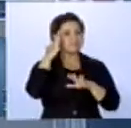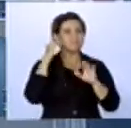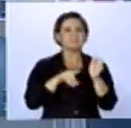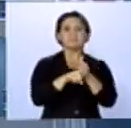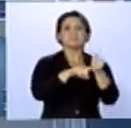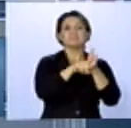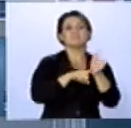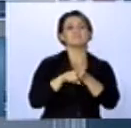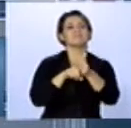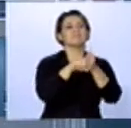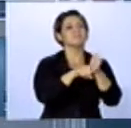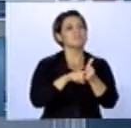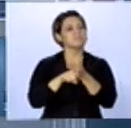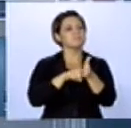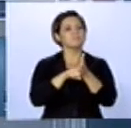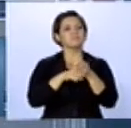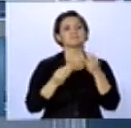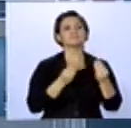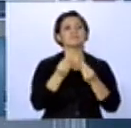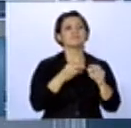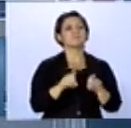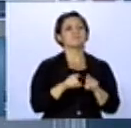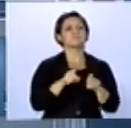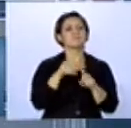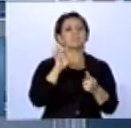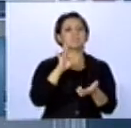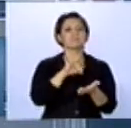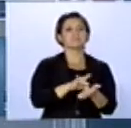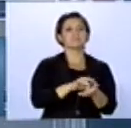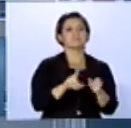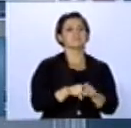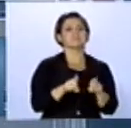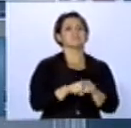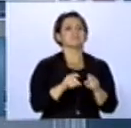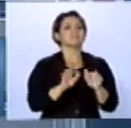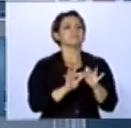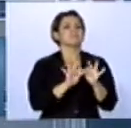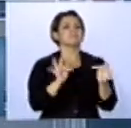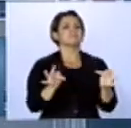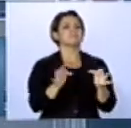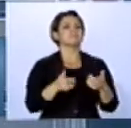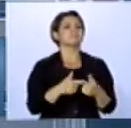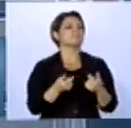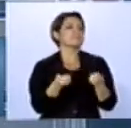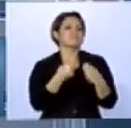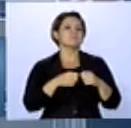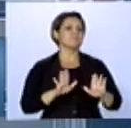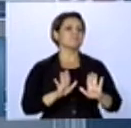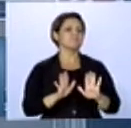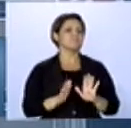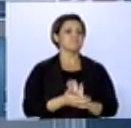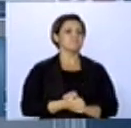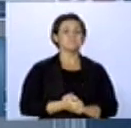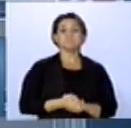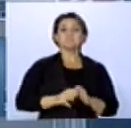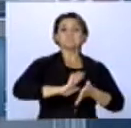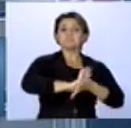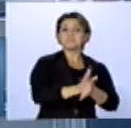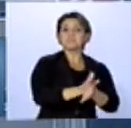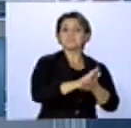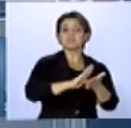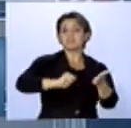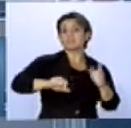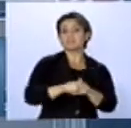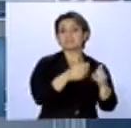de fundos previabilização de uma candidatura faz o cidadãos meros coadjuvantes excluídas as